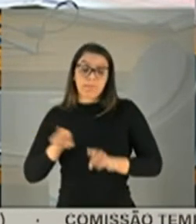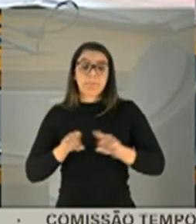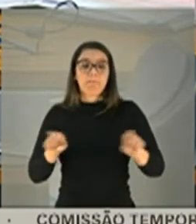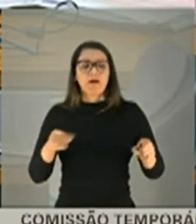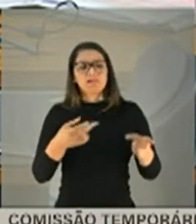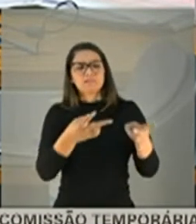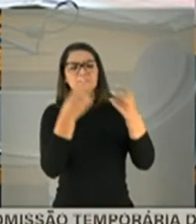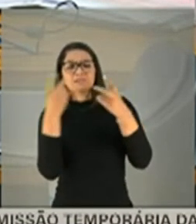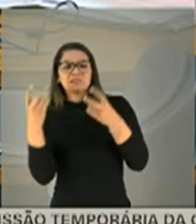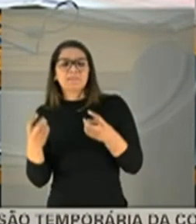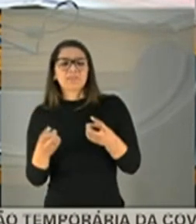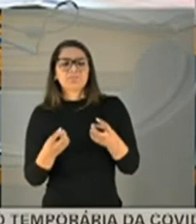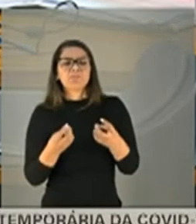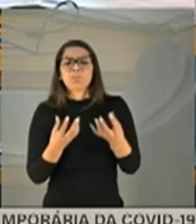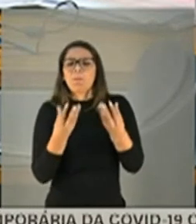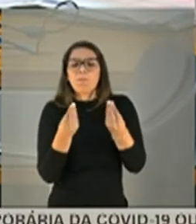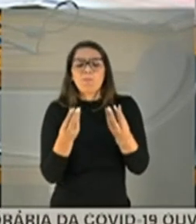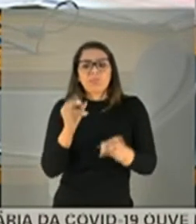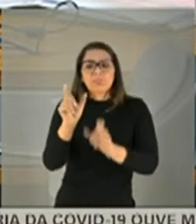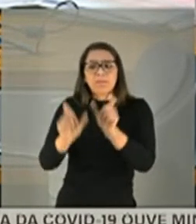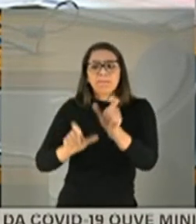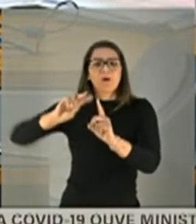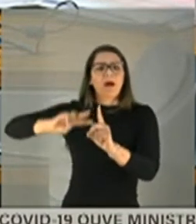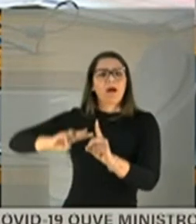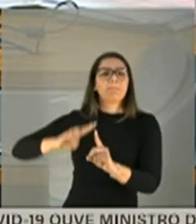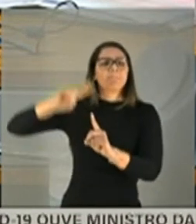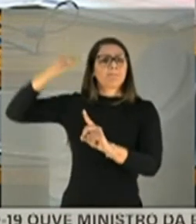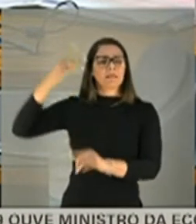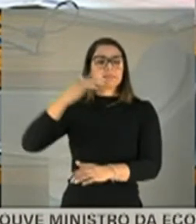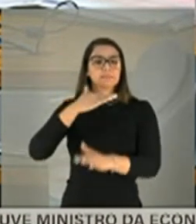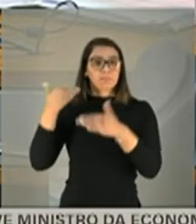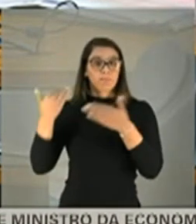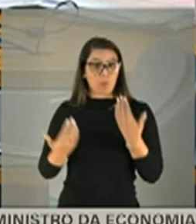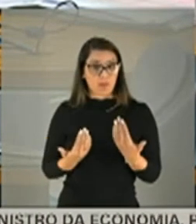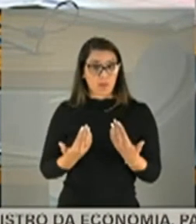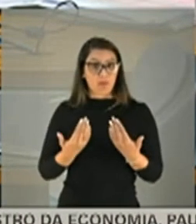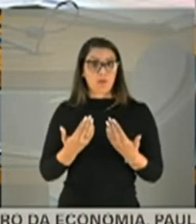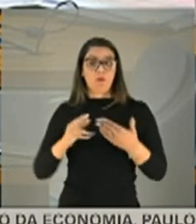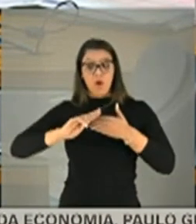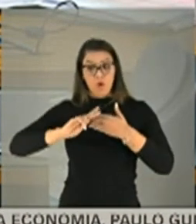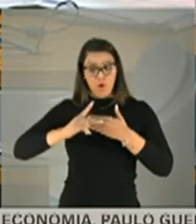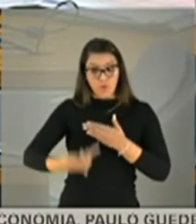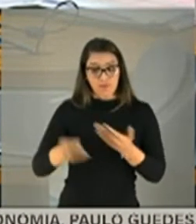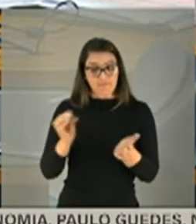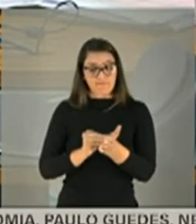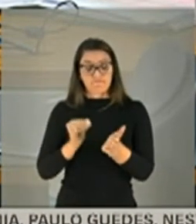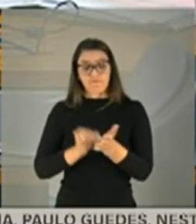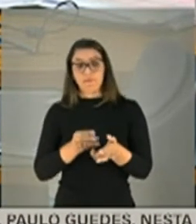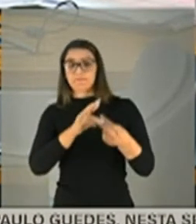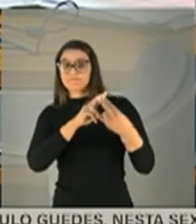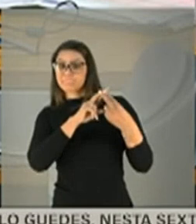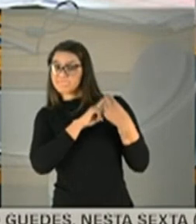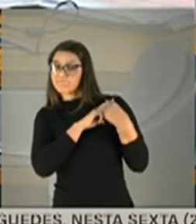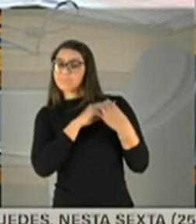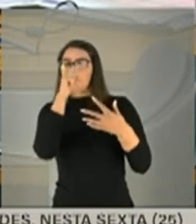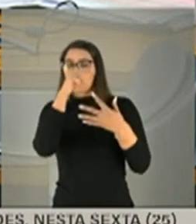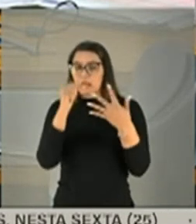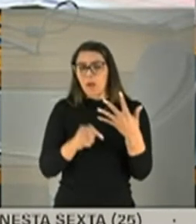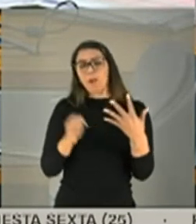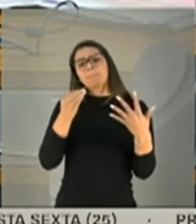um excesso de vidas perdidas, resultado de negligência. Há medidas que poderiam ter sido tomadas e